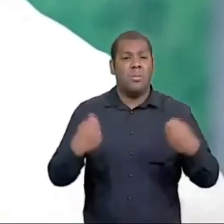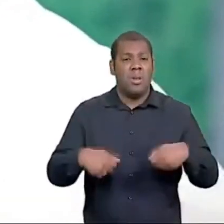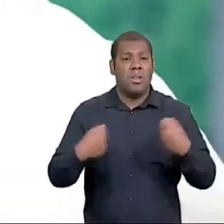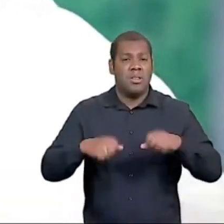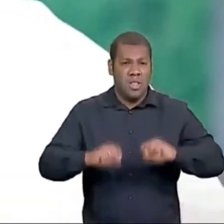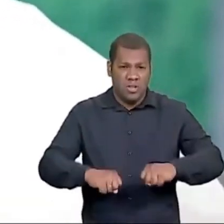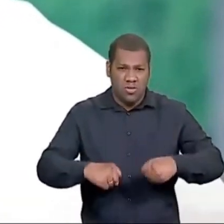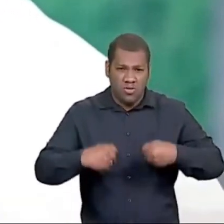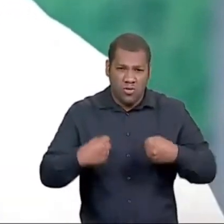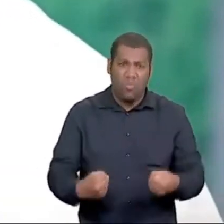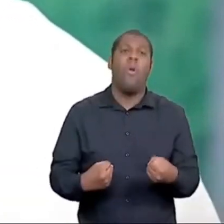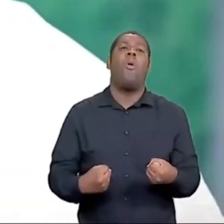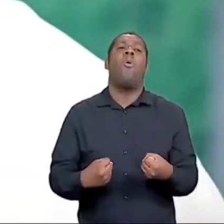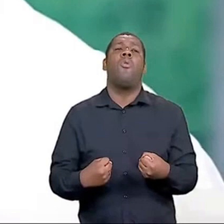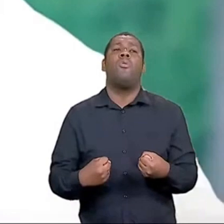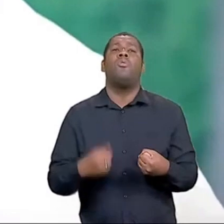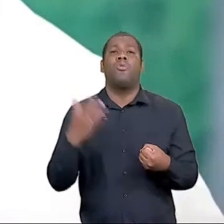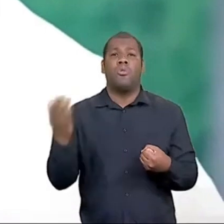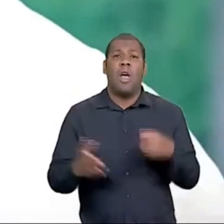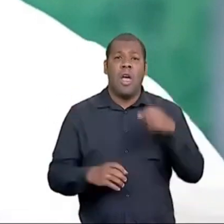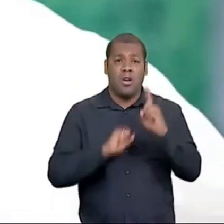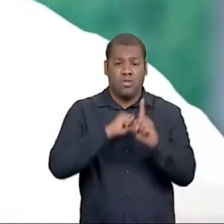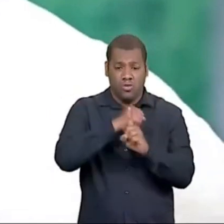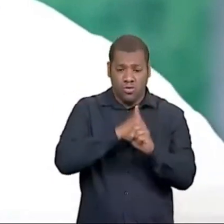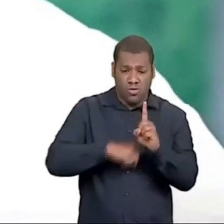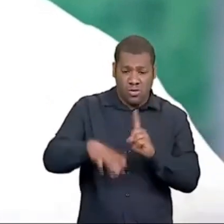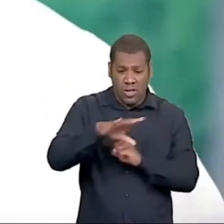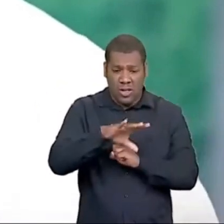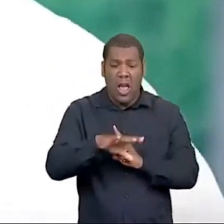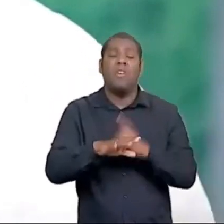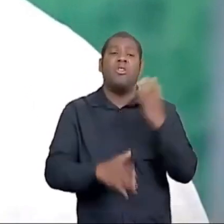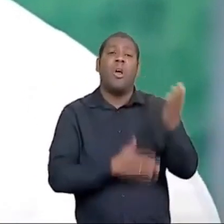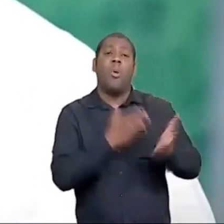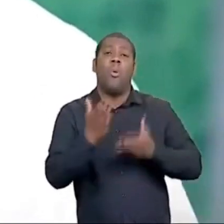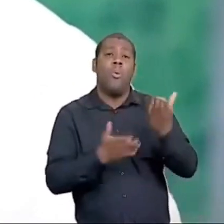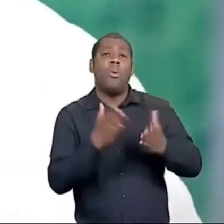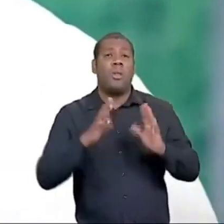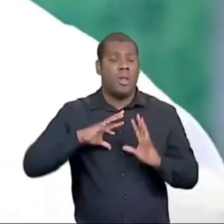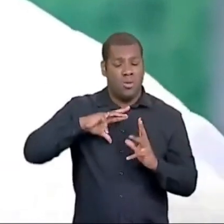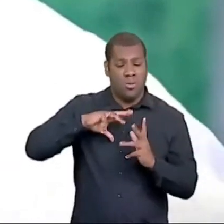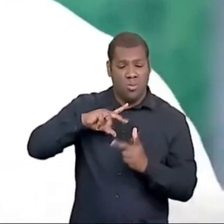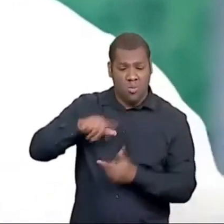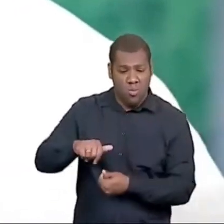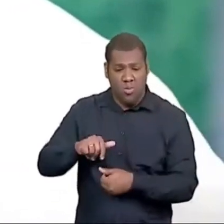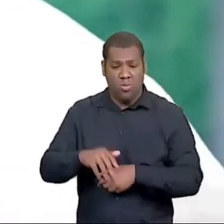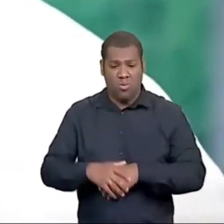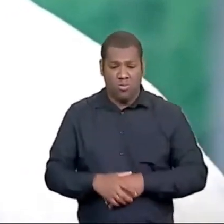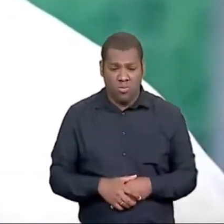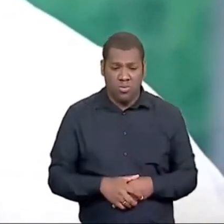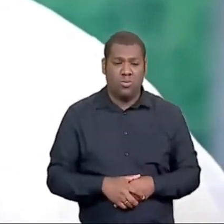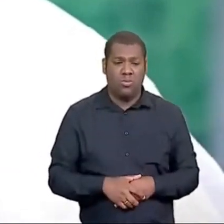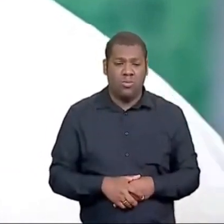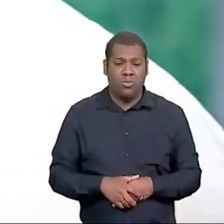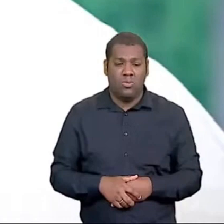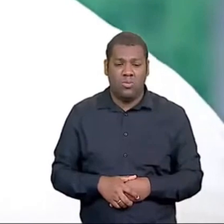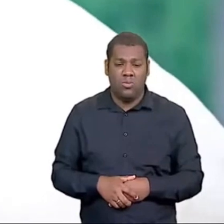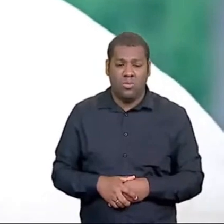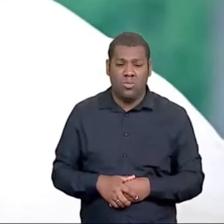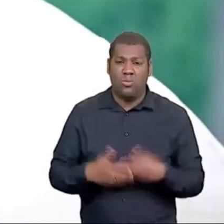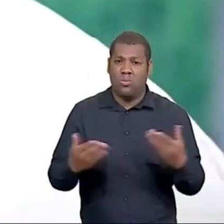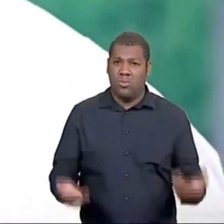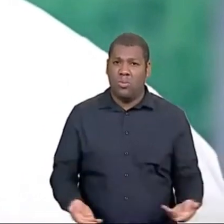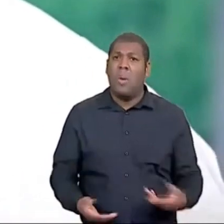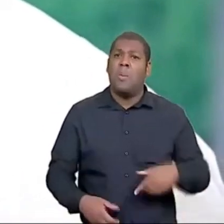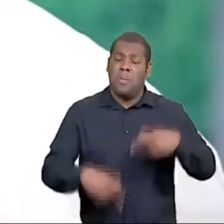cuidar. Nós não temos o direito de continuarmos a ser o único animal do planeta Terra a destruir o seu